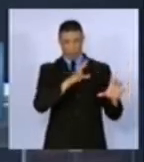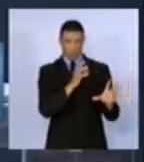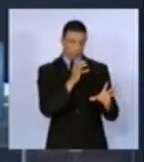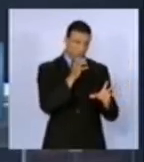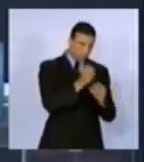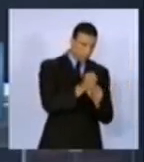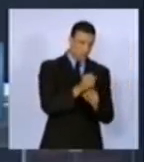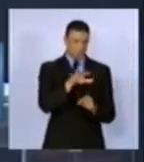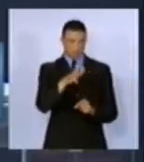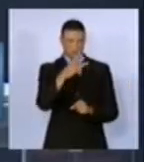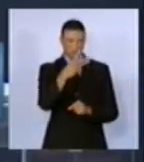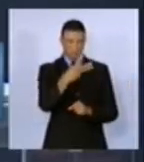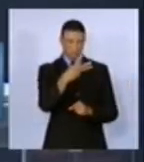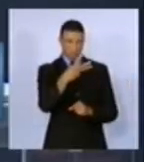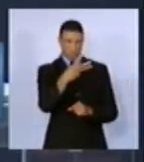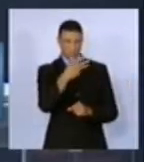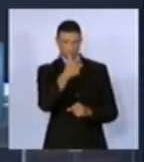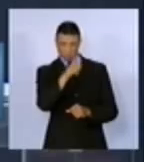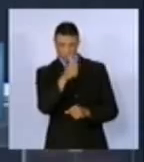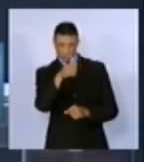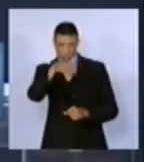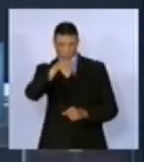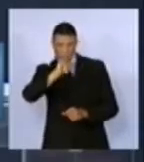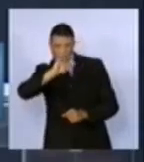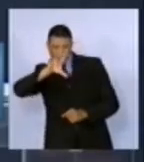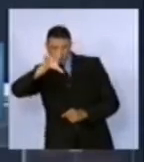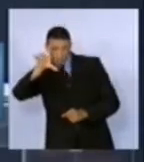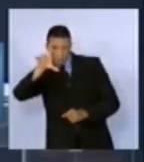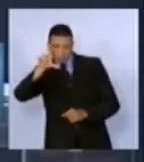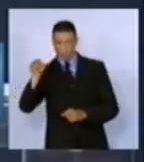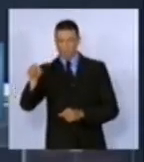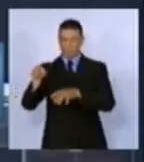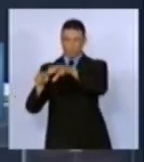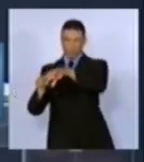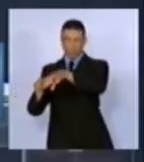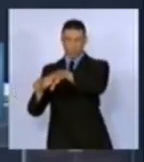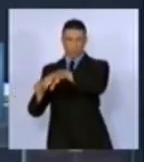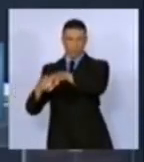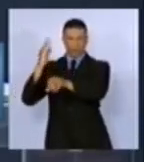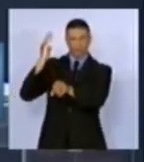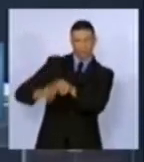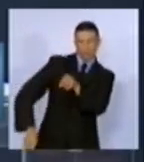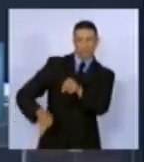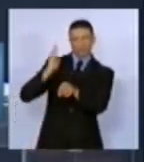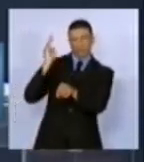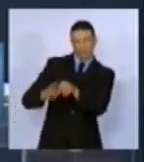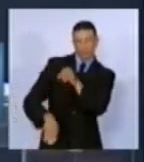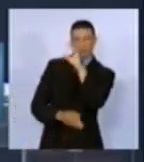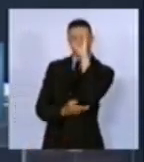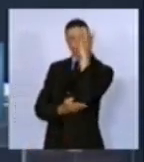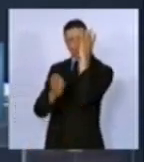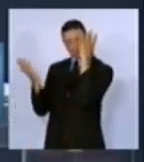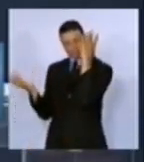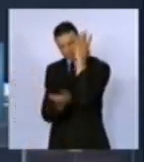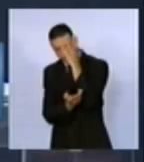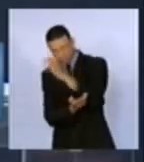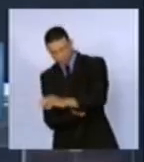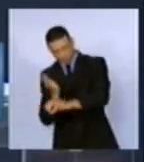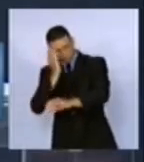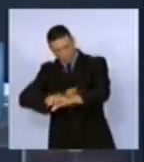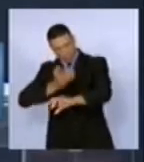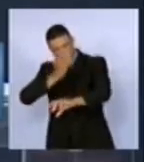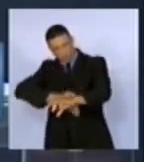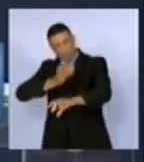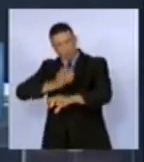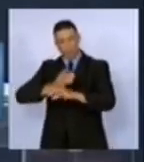desses 311.000 estão ainda ligados às atividades manuais não necessariamente o corte mas todas as